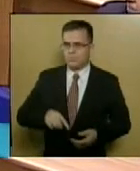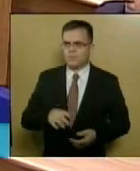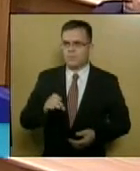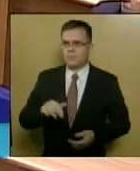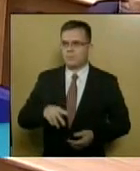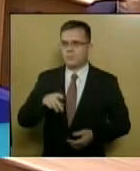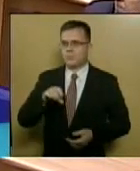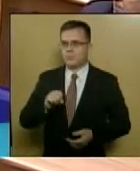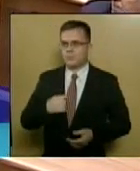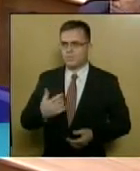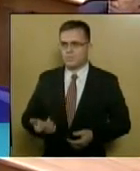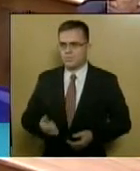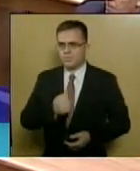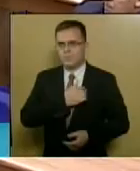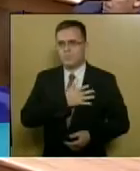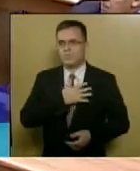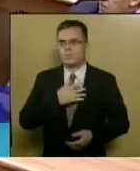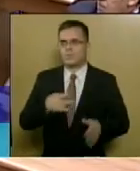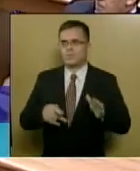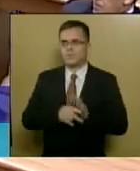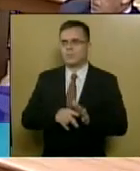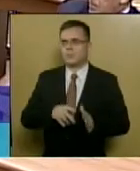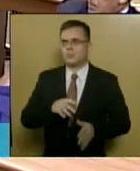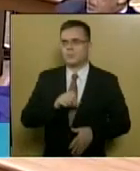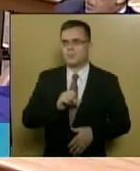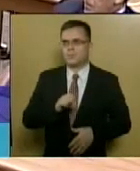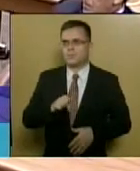Souza, superintendente do SESI,